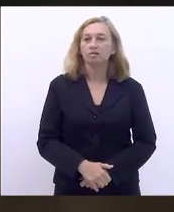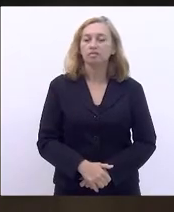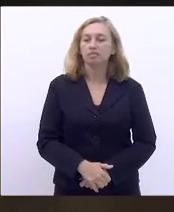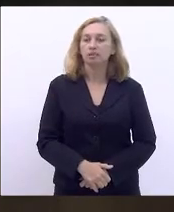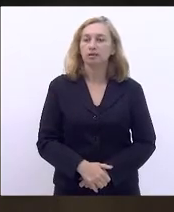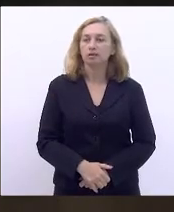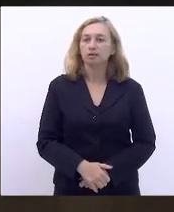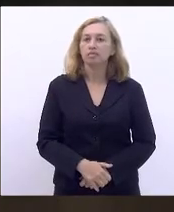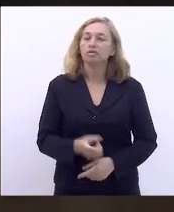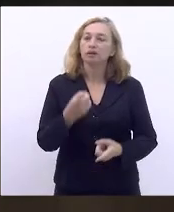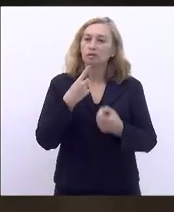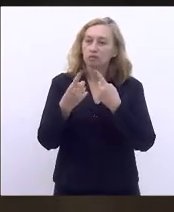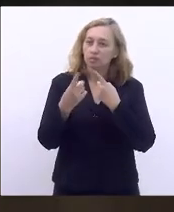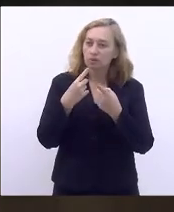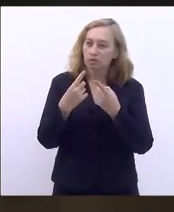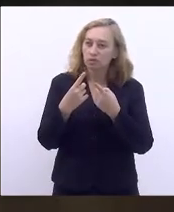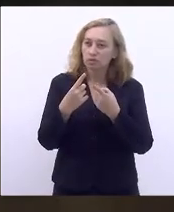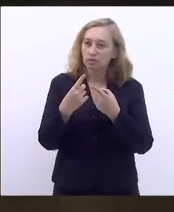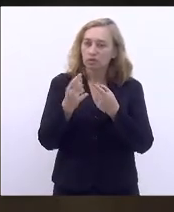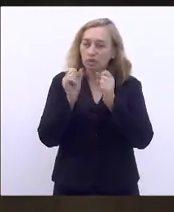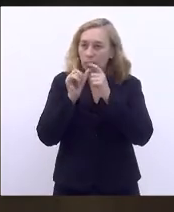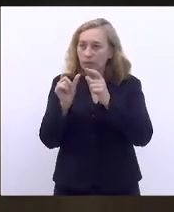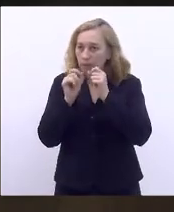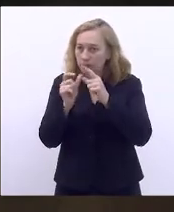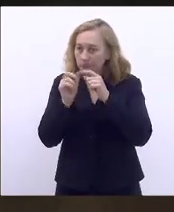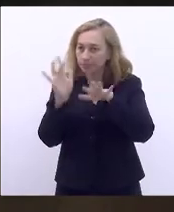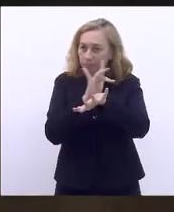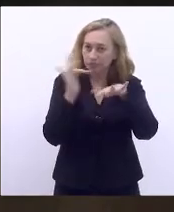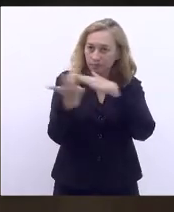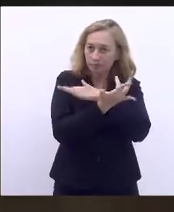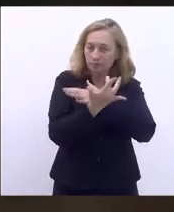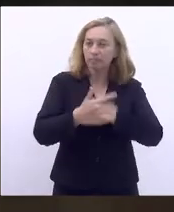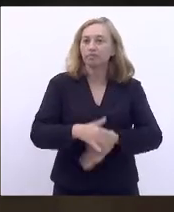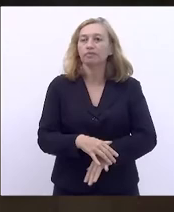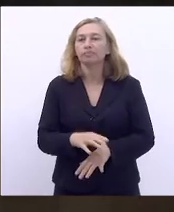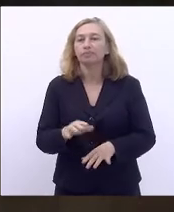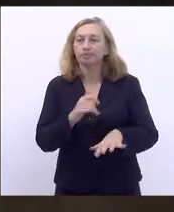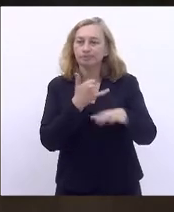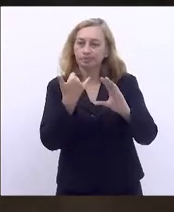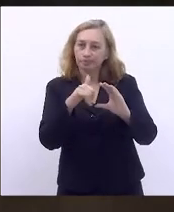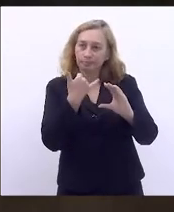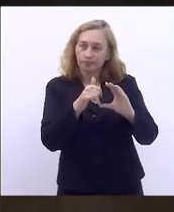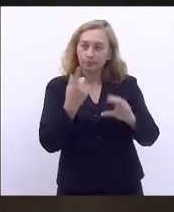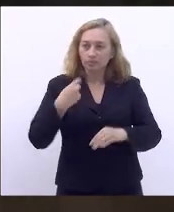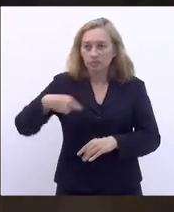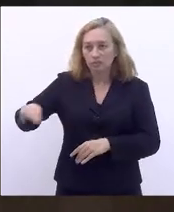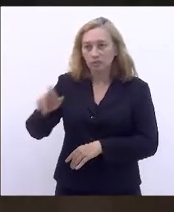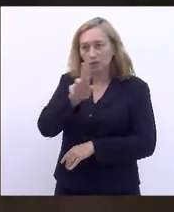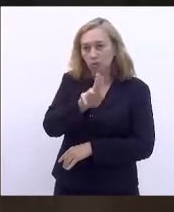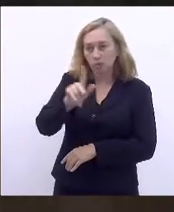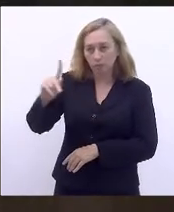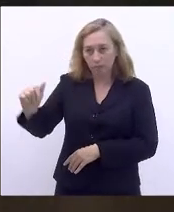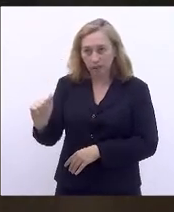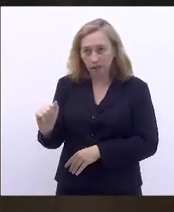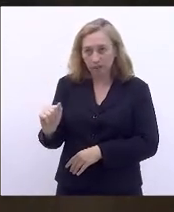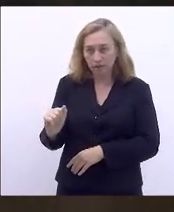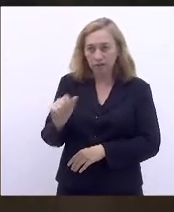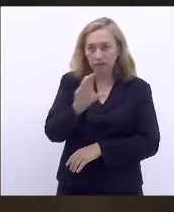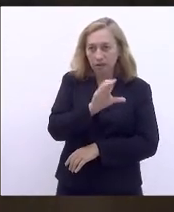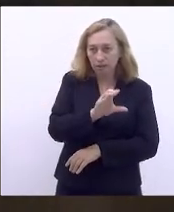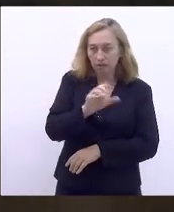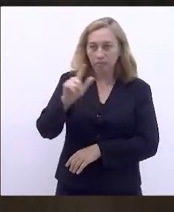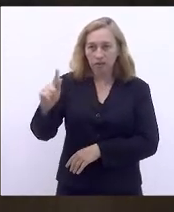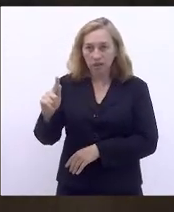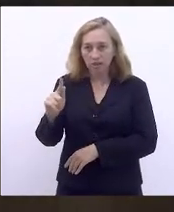algumas reclamações em minhas redes sociais, até mesmo no WhatsApp, me dirigi à UPA de Campo Grande, na Estrada